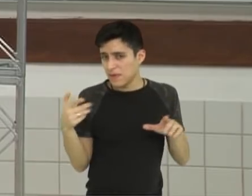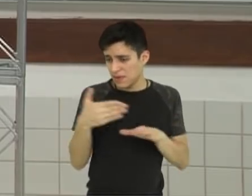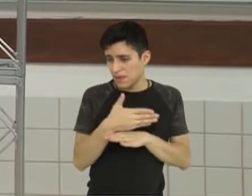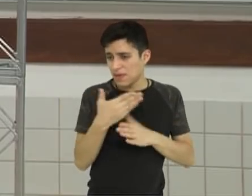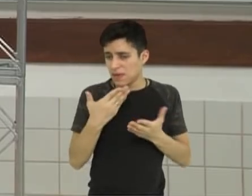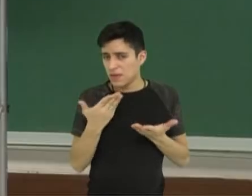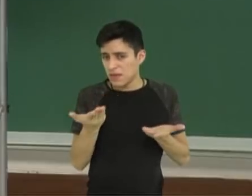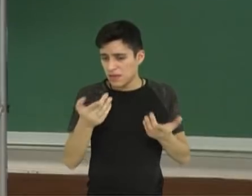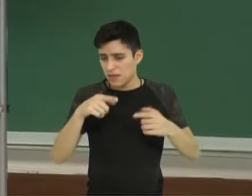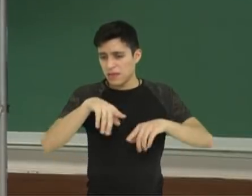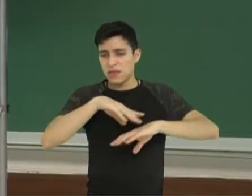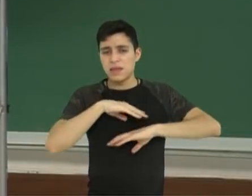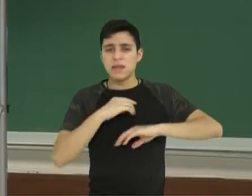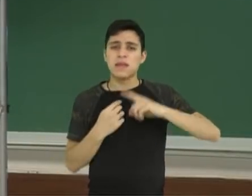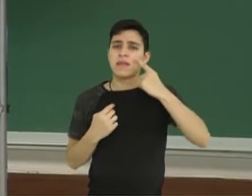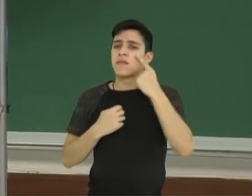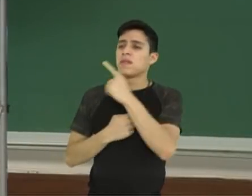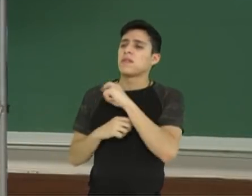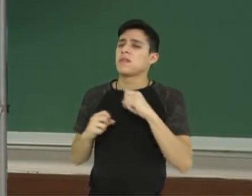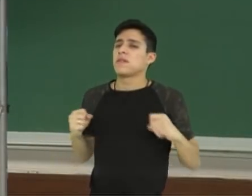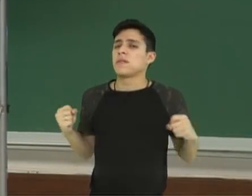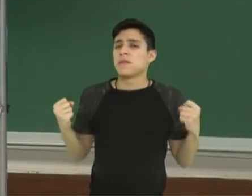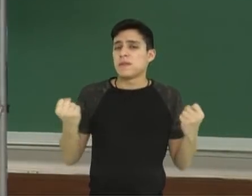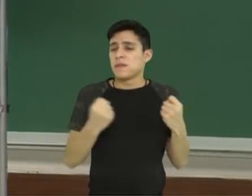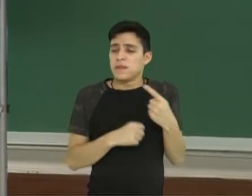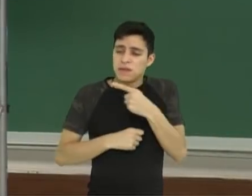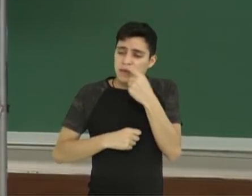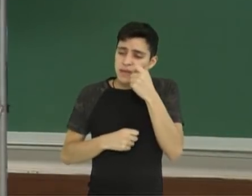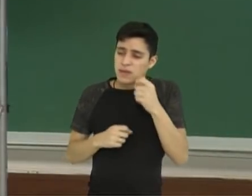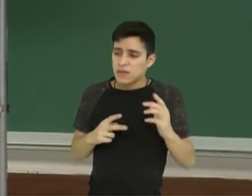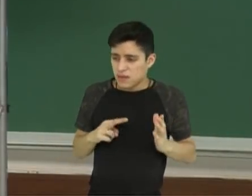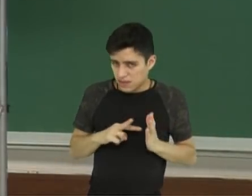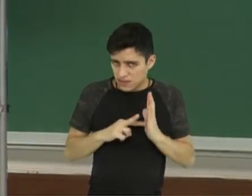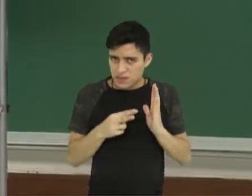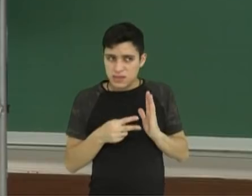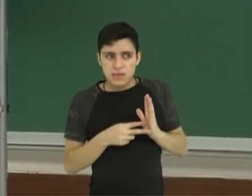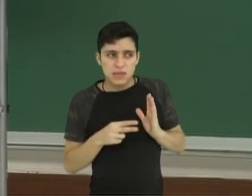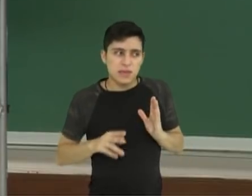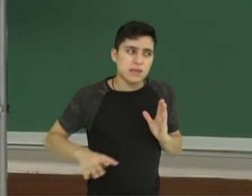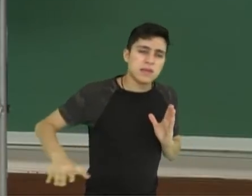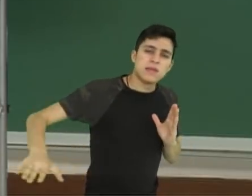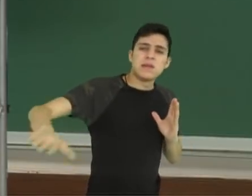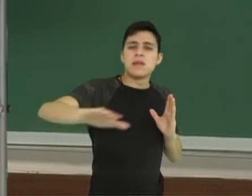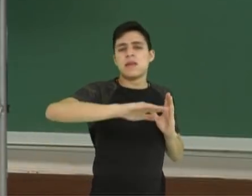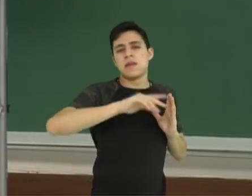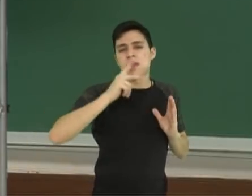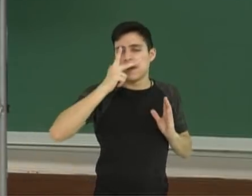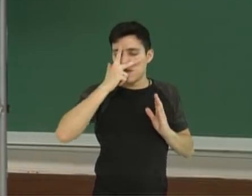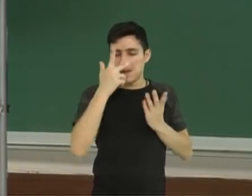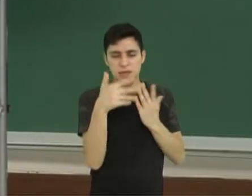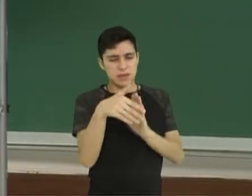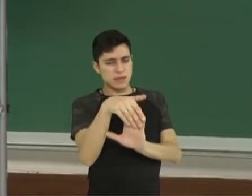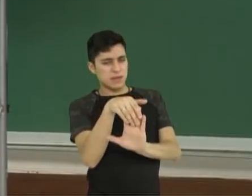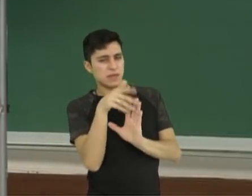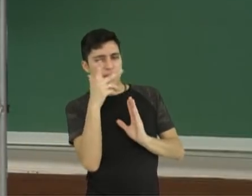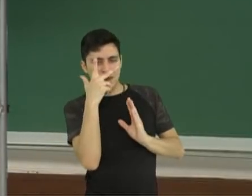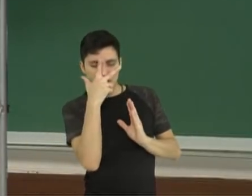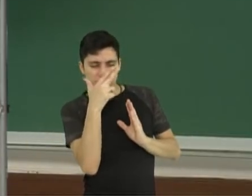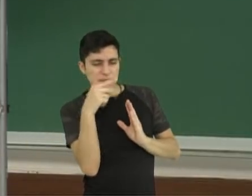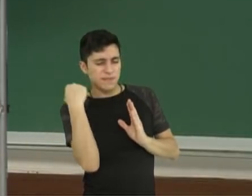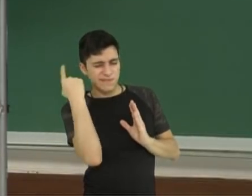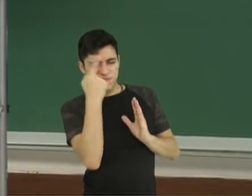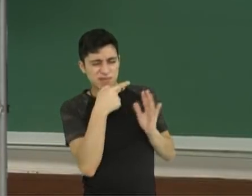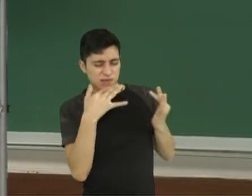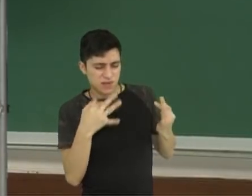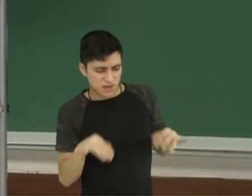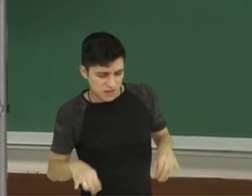dessa situação? Reparem no esforço dela. Ela está num campo, né, se alongando. Está fazendo uma cara de dor,